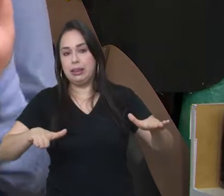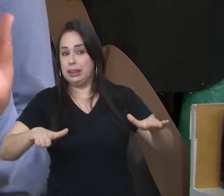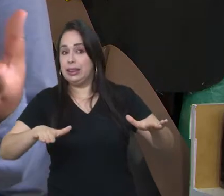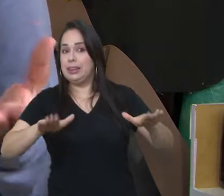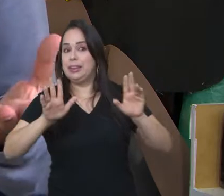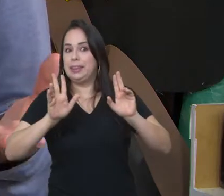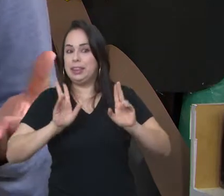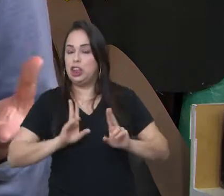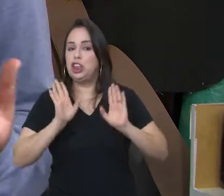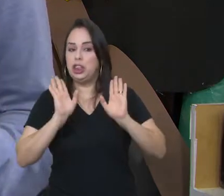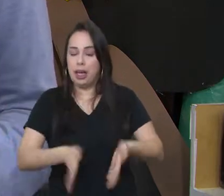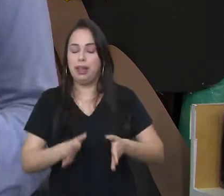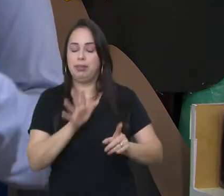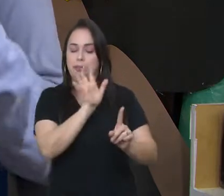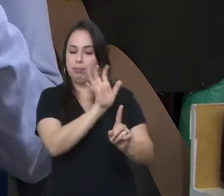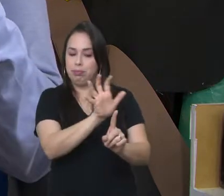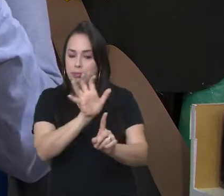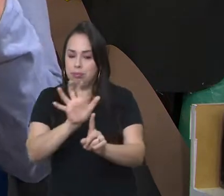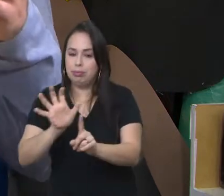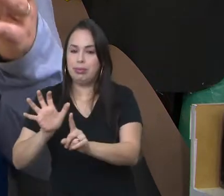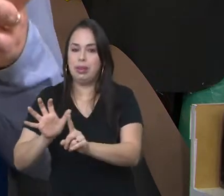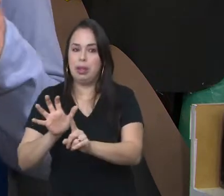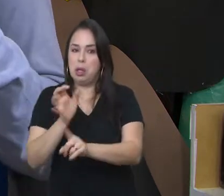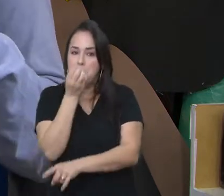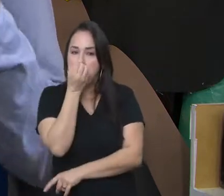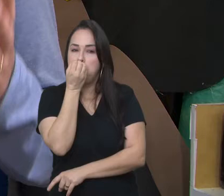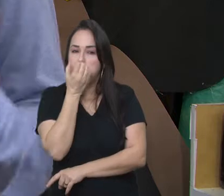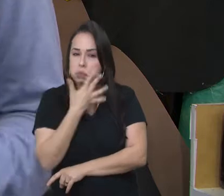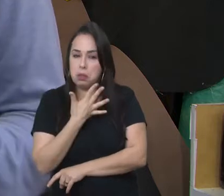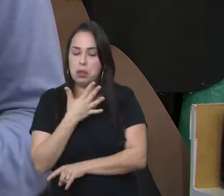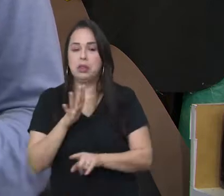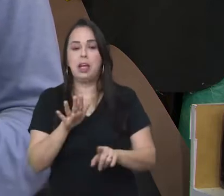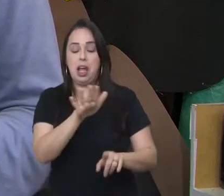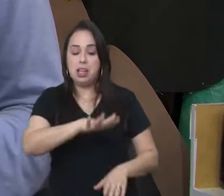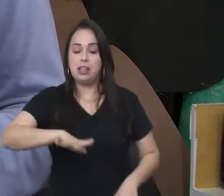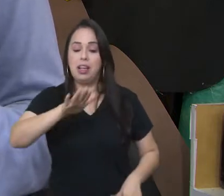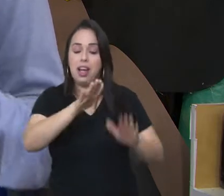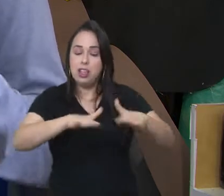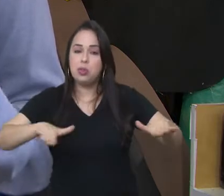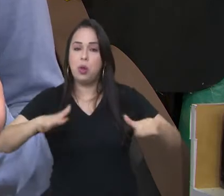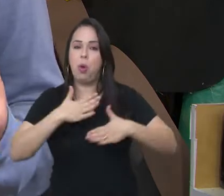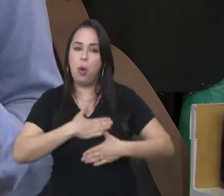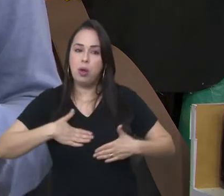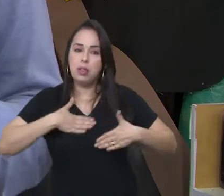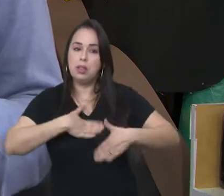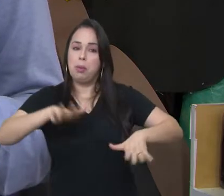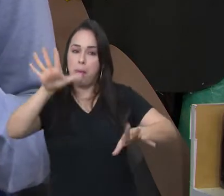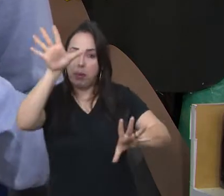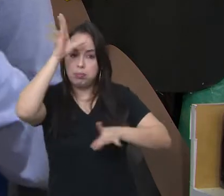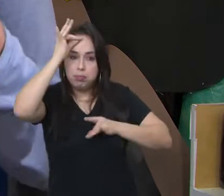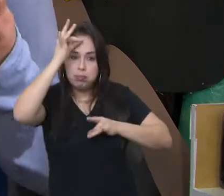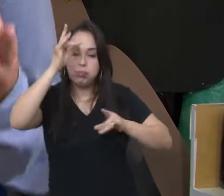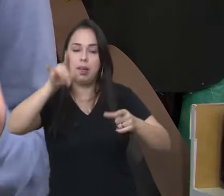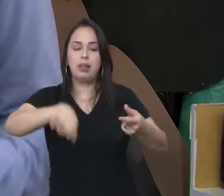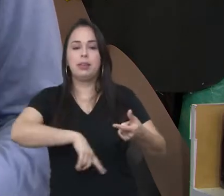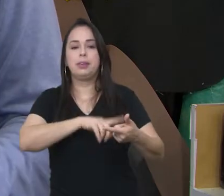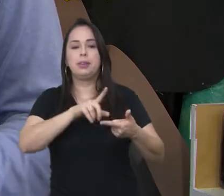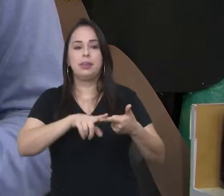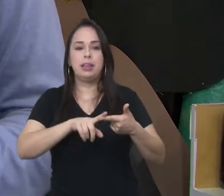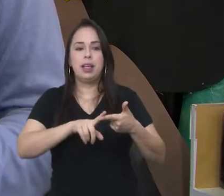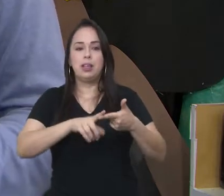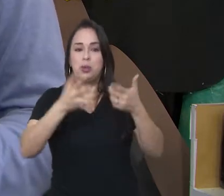crianças, muitas são influenciáveis, assim, no sentido bom da coisa, né? Eles gostam dos personagens, eles